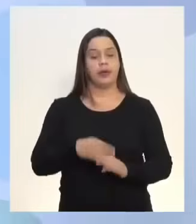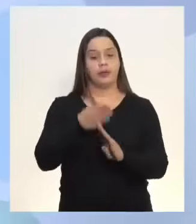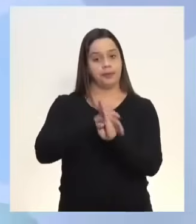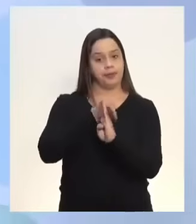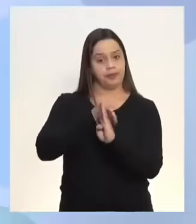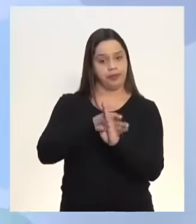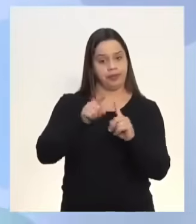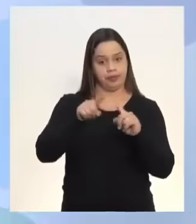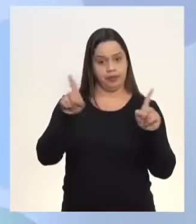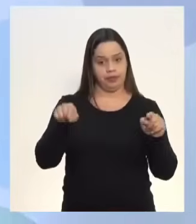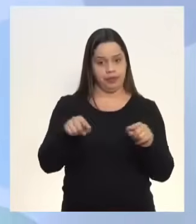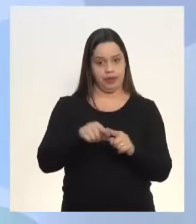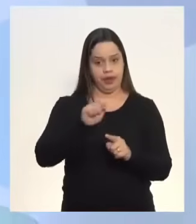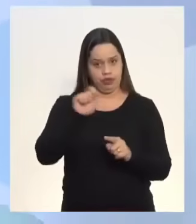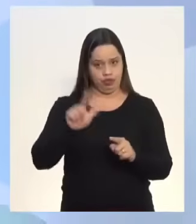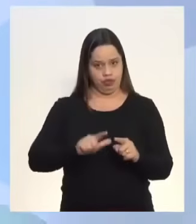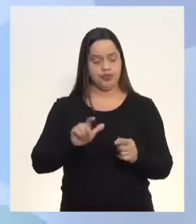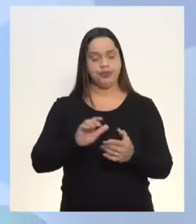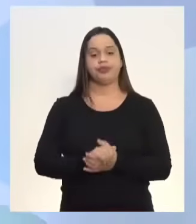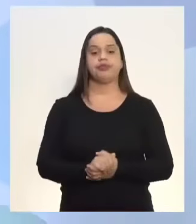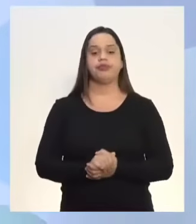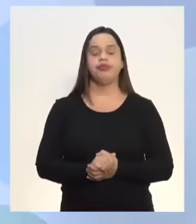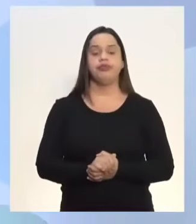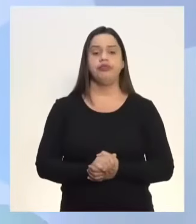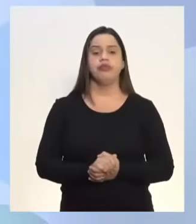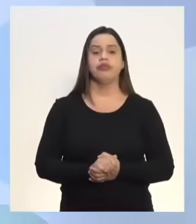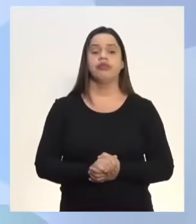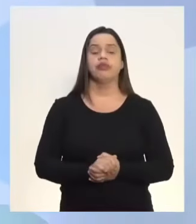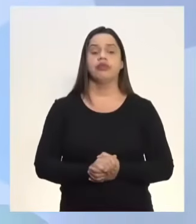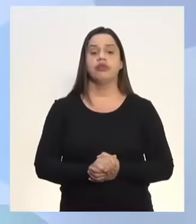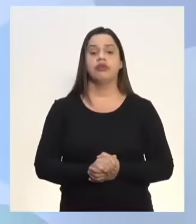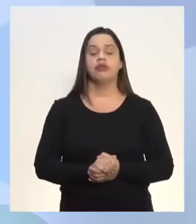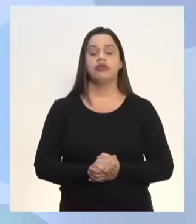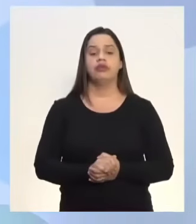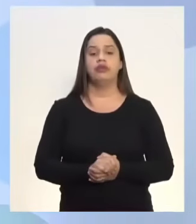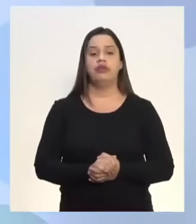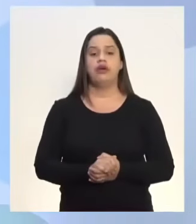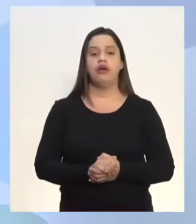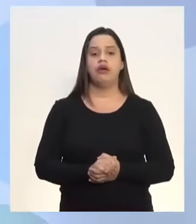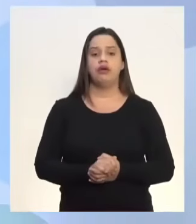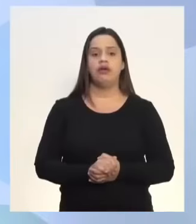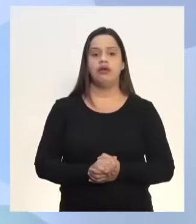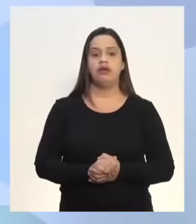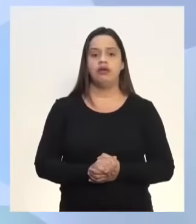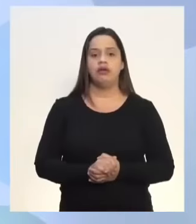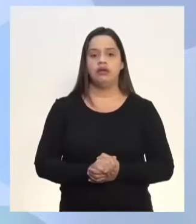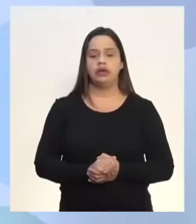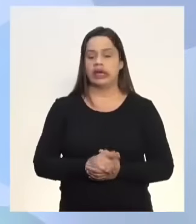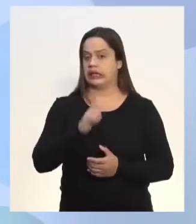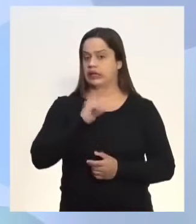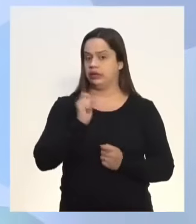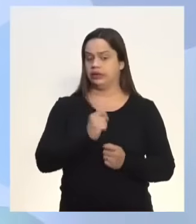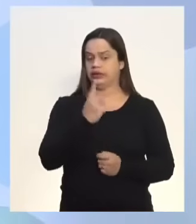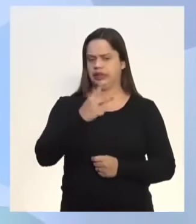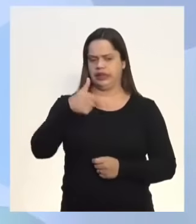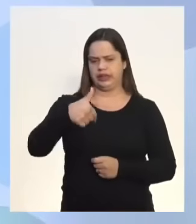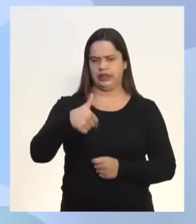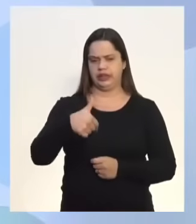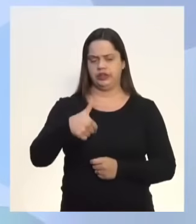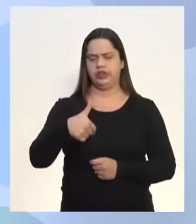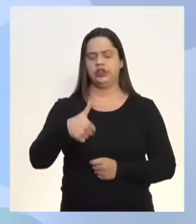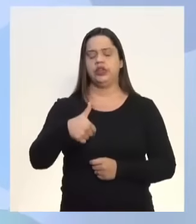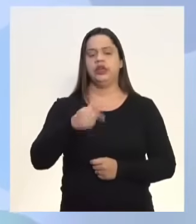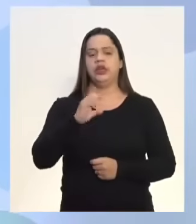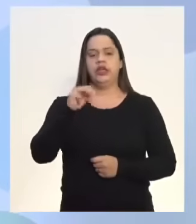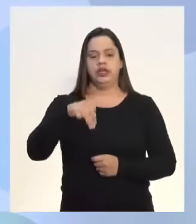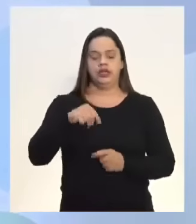ó, essa dimensão, no caso esse aqui, ele tem 27 centímetros, se eu não me engano, quando eu construí,